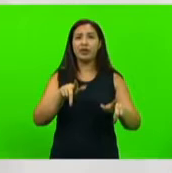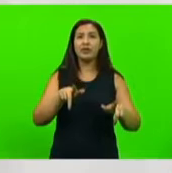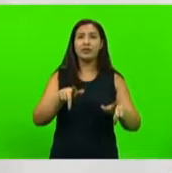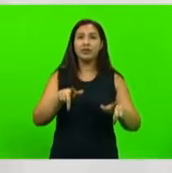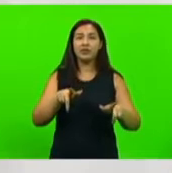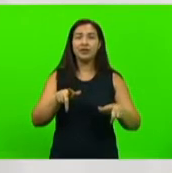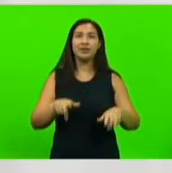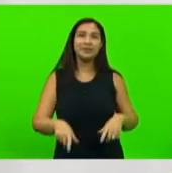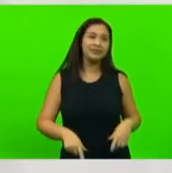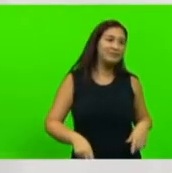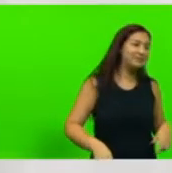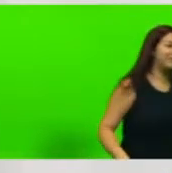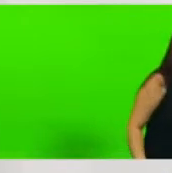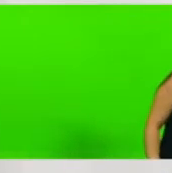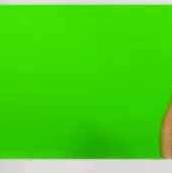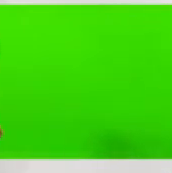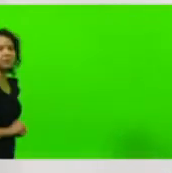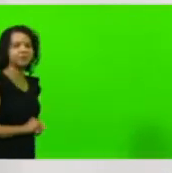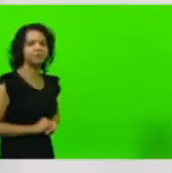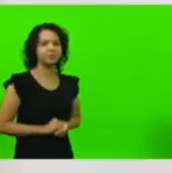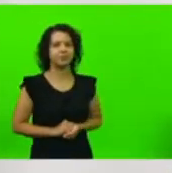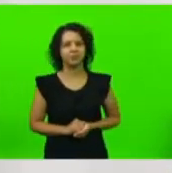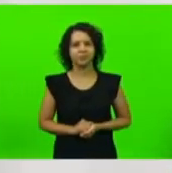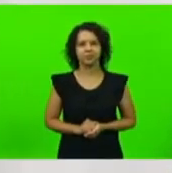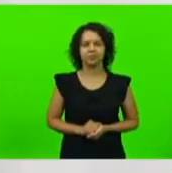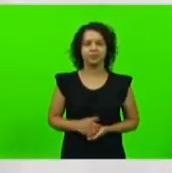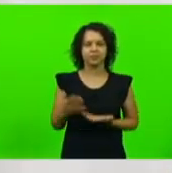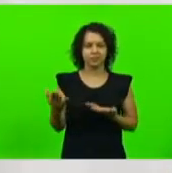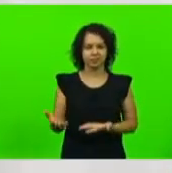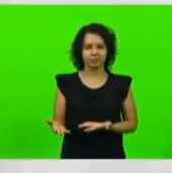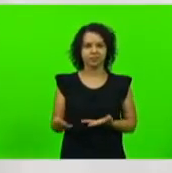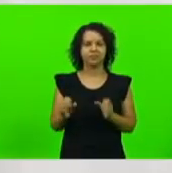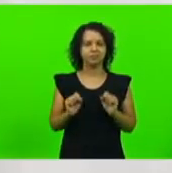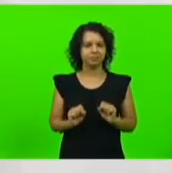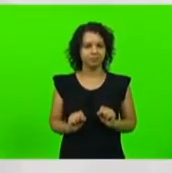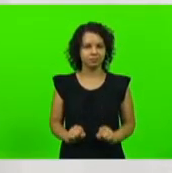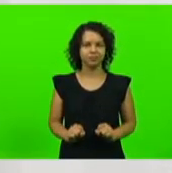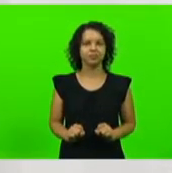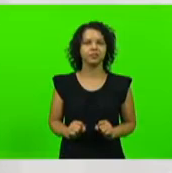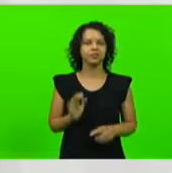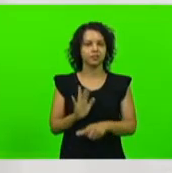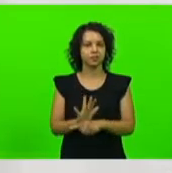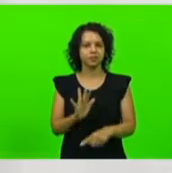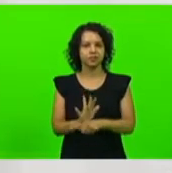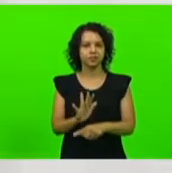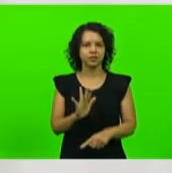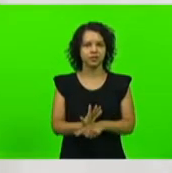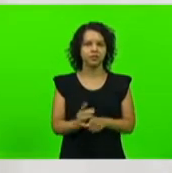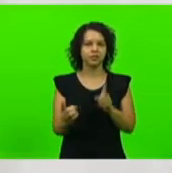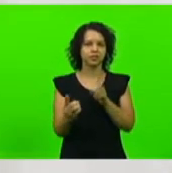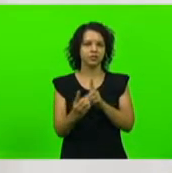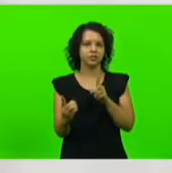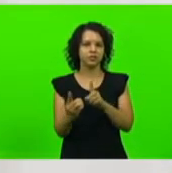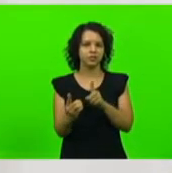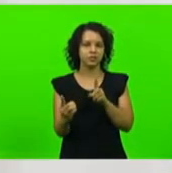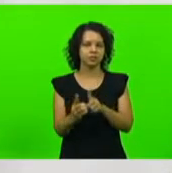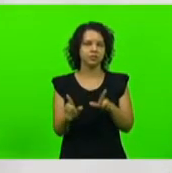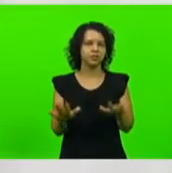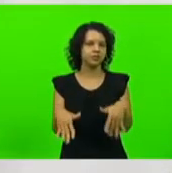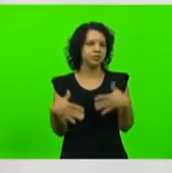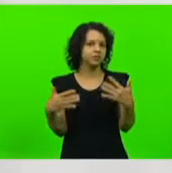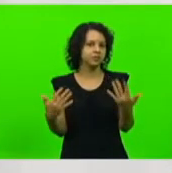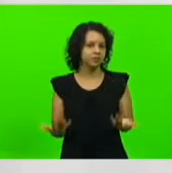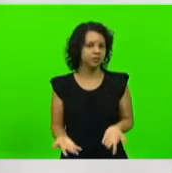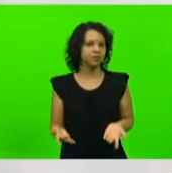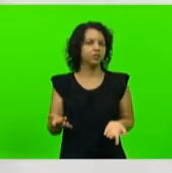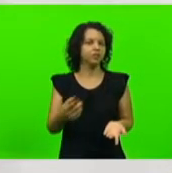curso especializado. Ele se dispôs e ajudava nesse atendimento. Então,